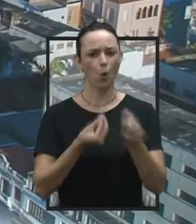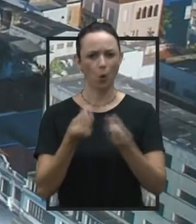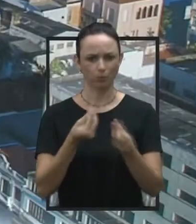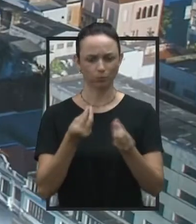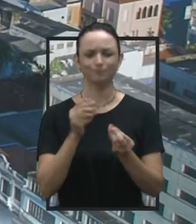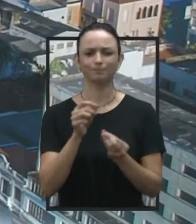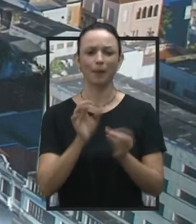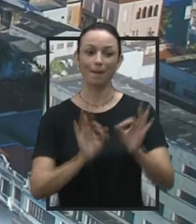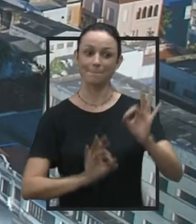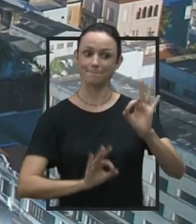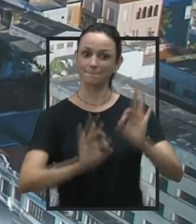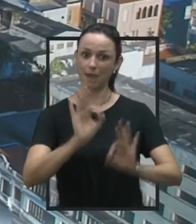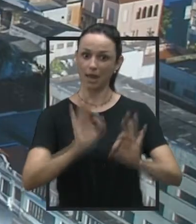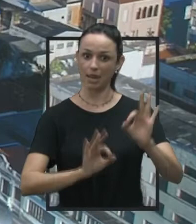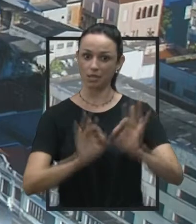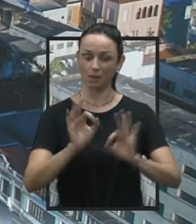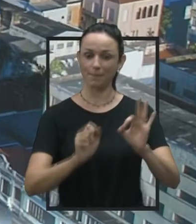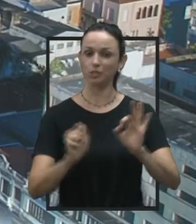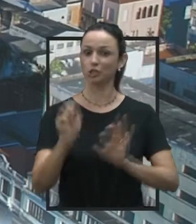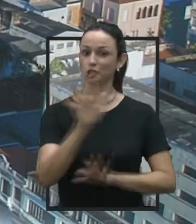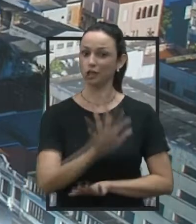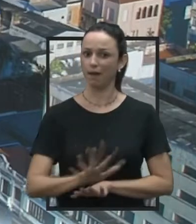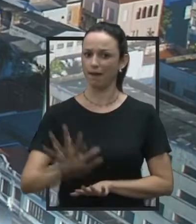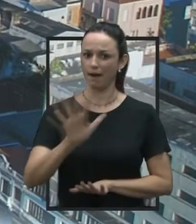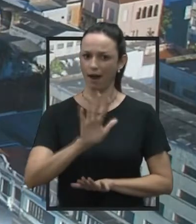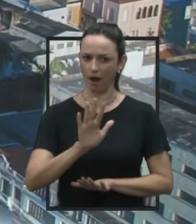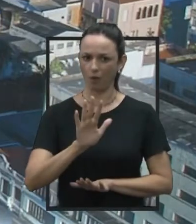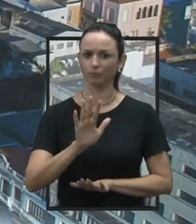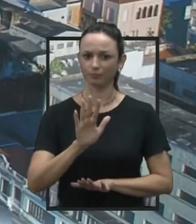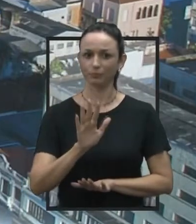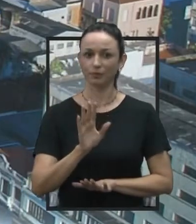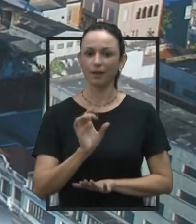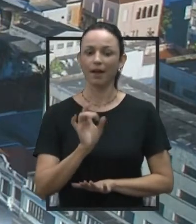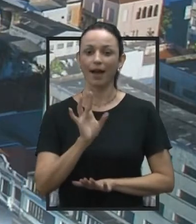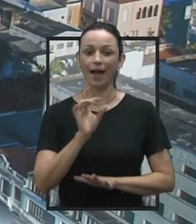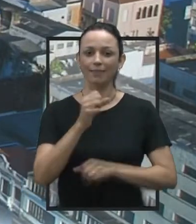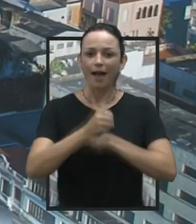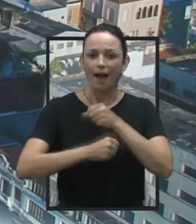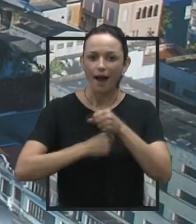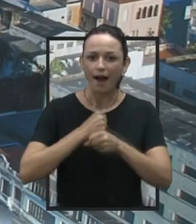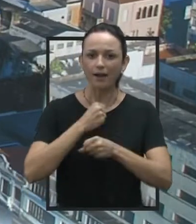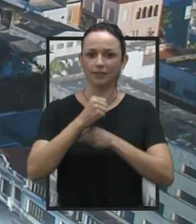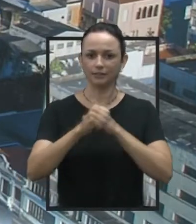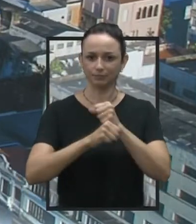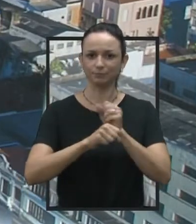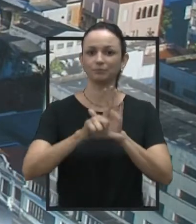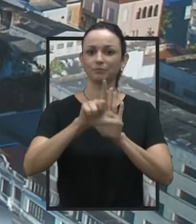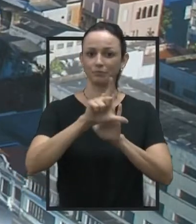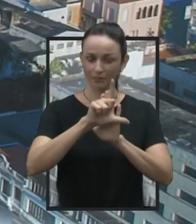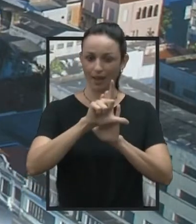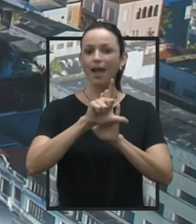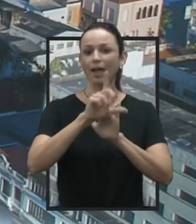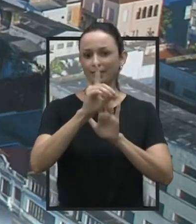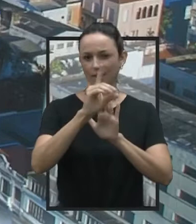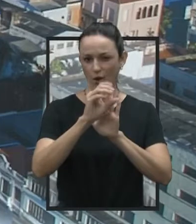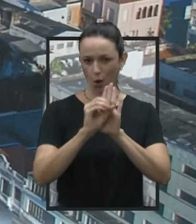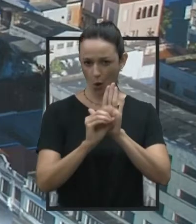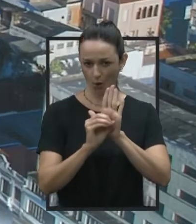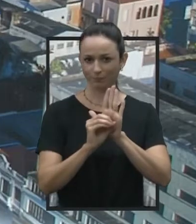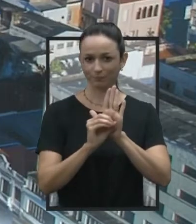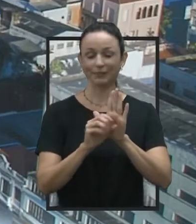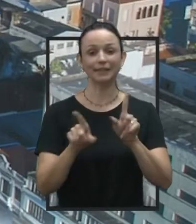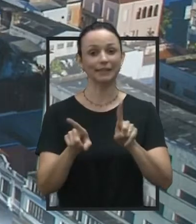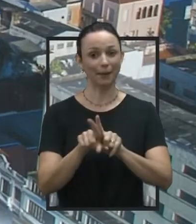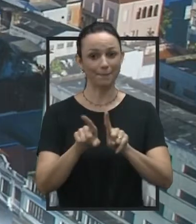uma espécie de planejamento geral que vai sendo revisado a cada ano pela Lei de Diretrizes Orçamentárias,